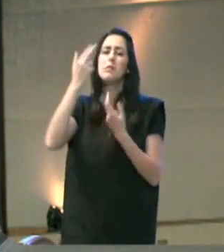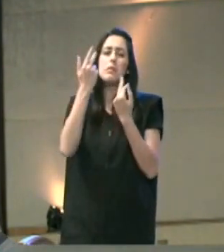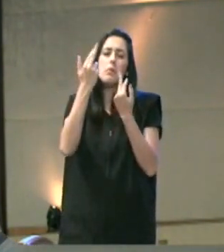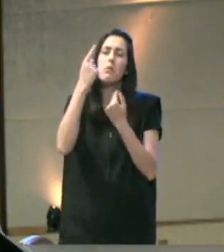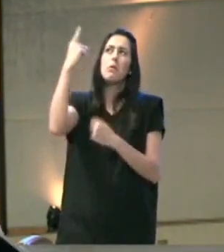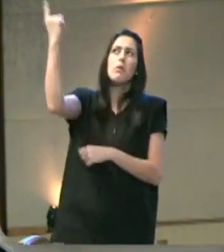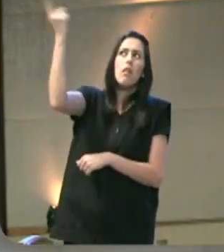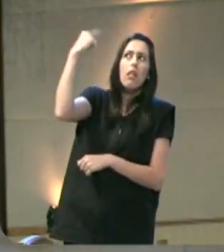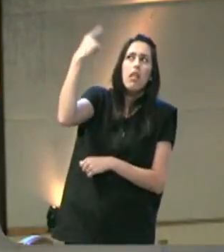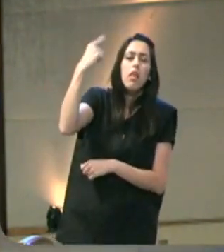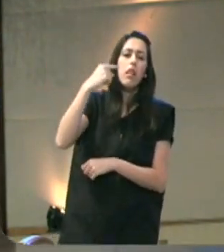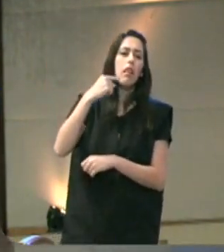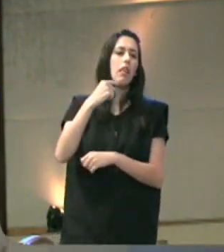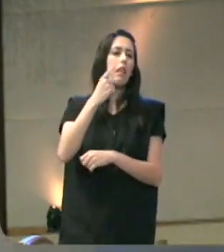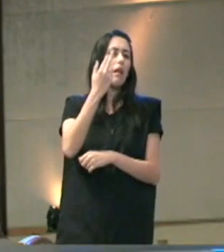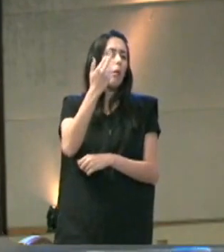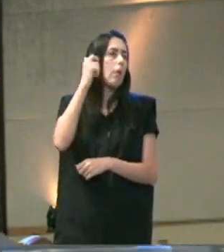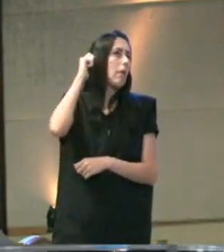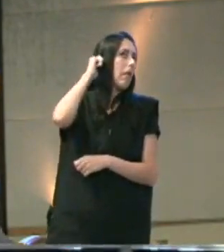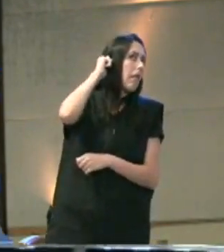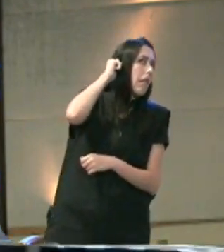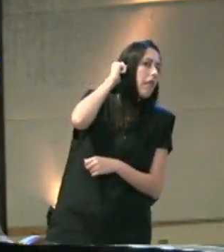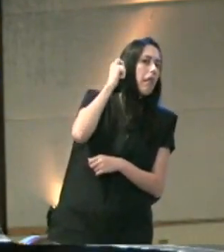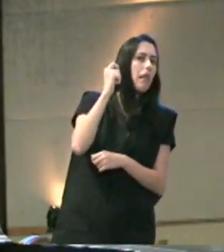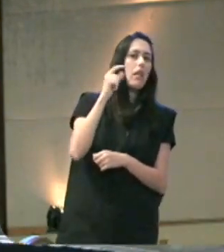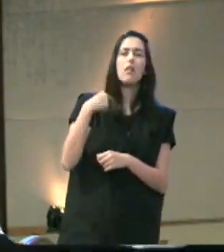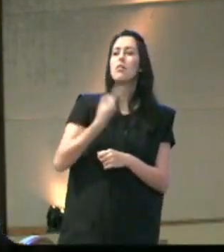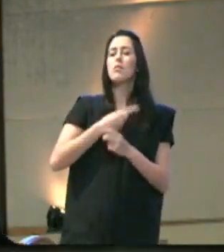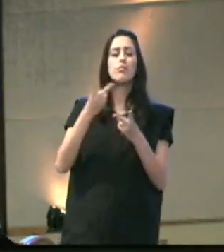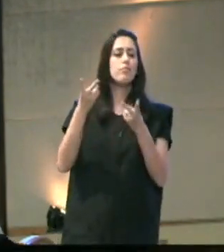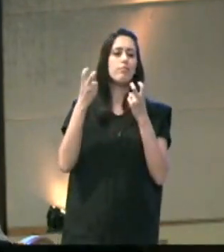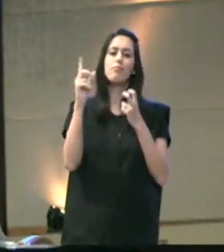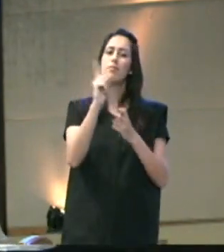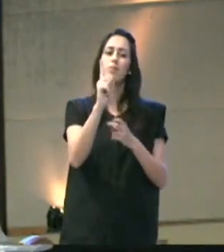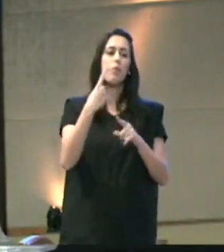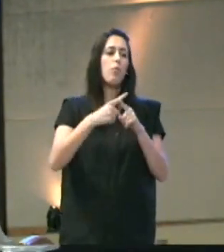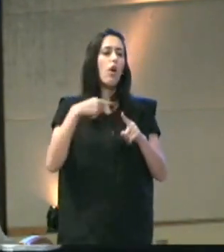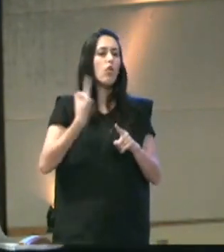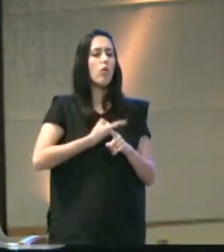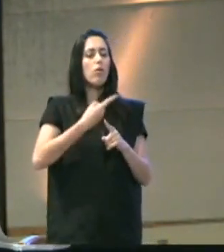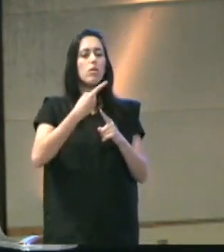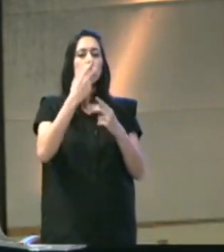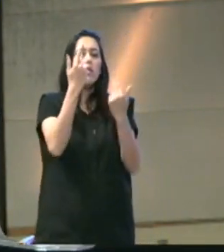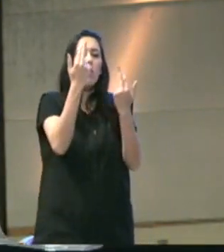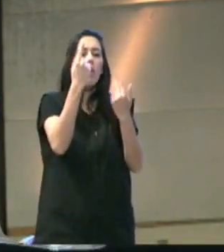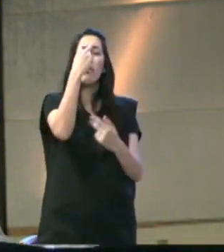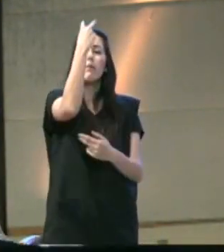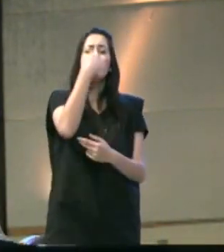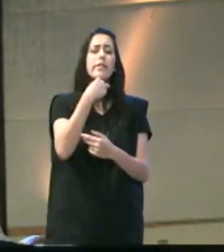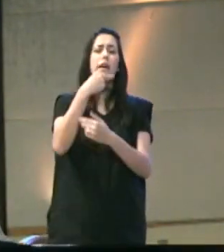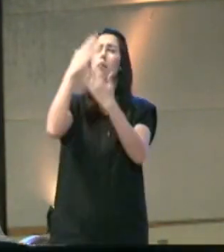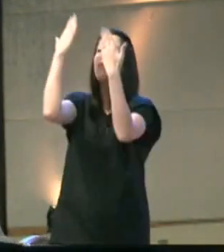do Senhor, porque os nossos olhos espirituais estão fechados. E eu tenho visto